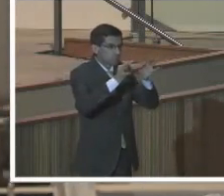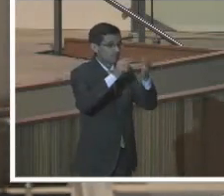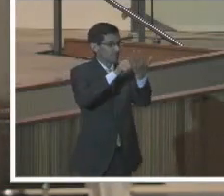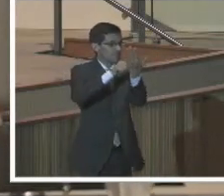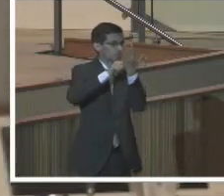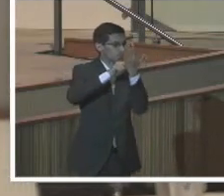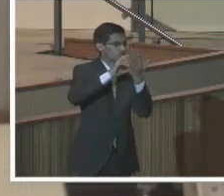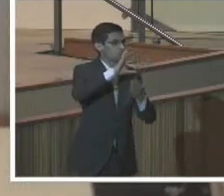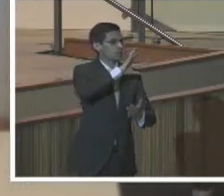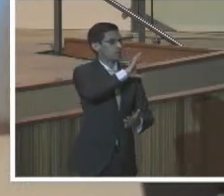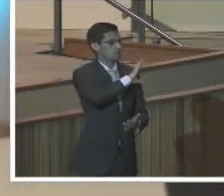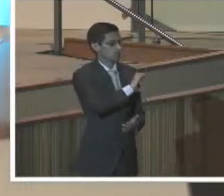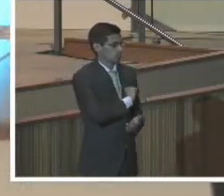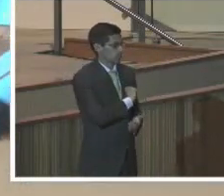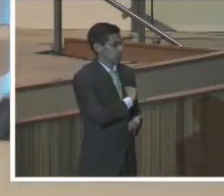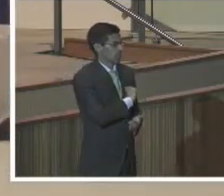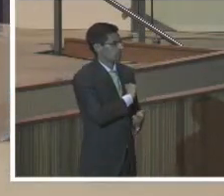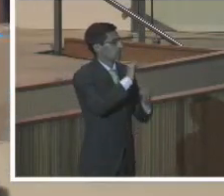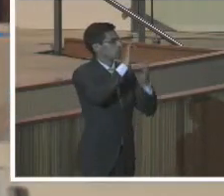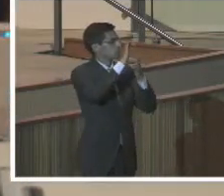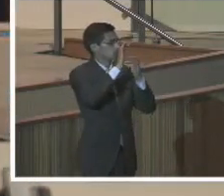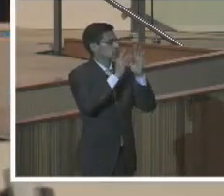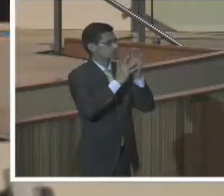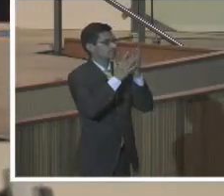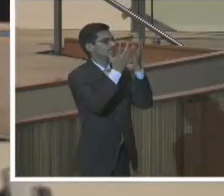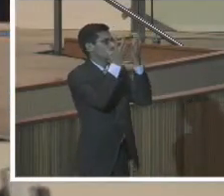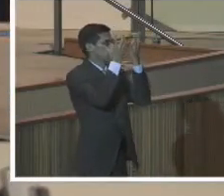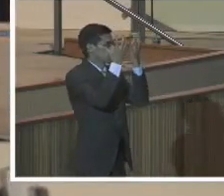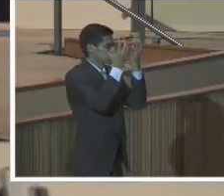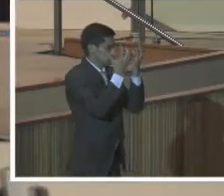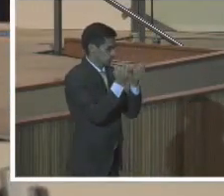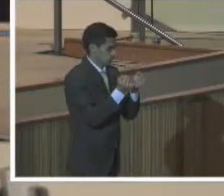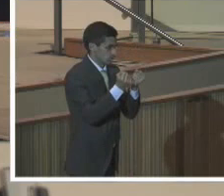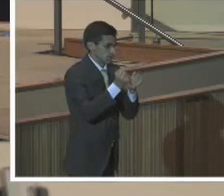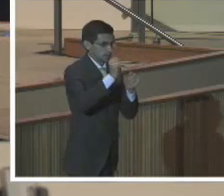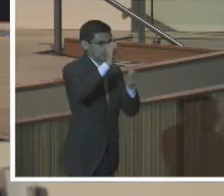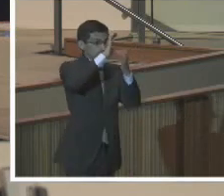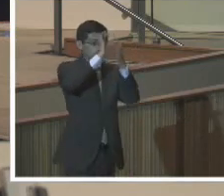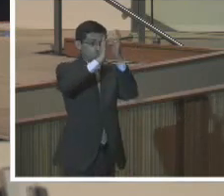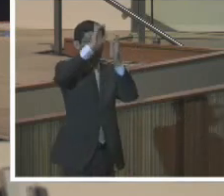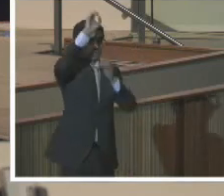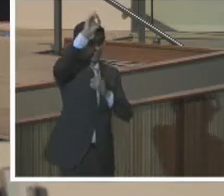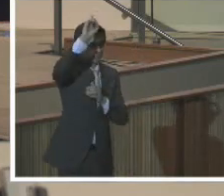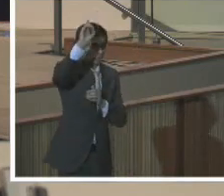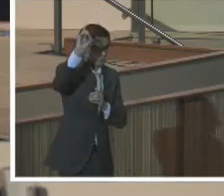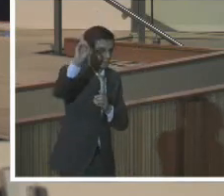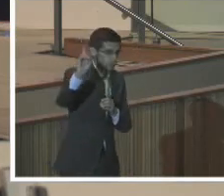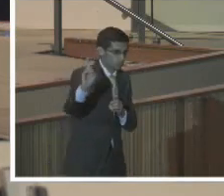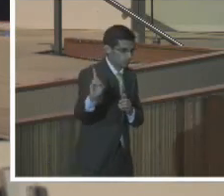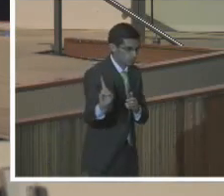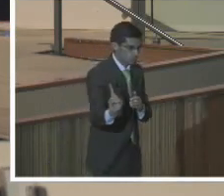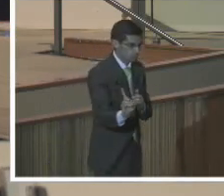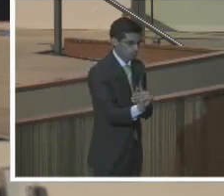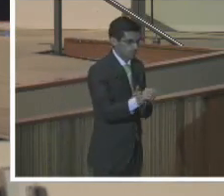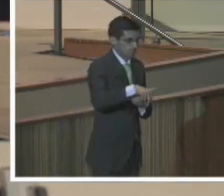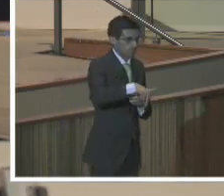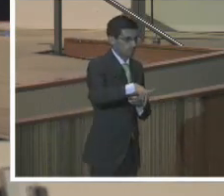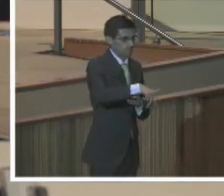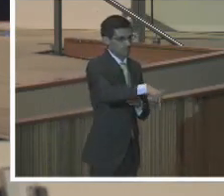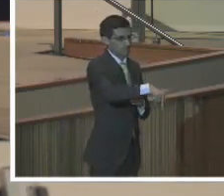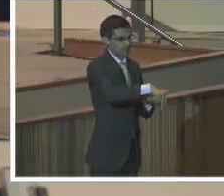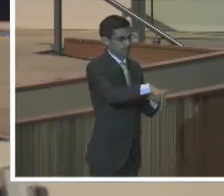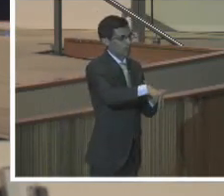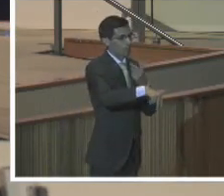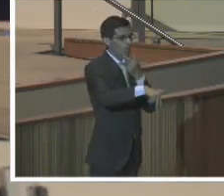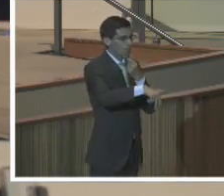Filho se colocou na disposição de se encarnar, E, gente, essa é uma obra linda.